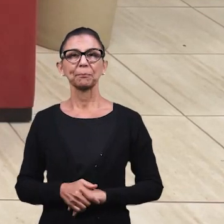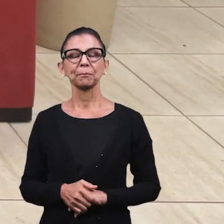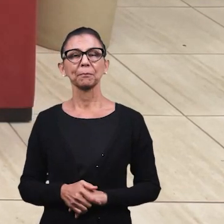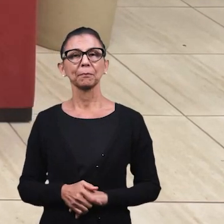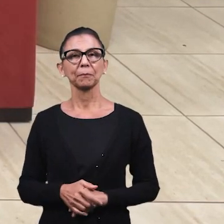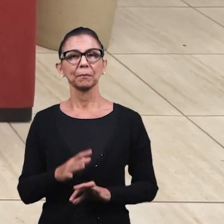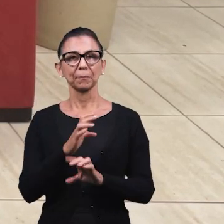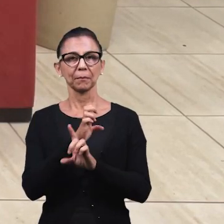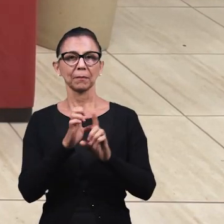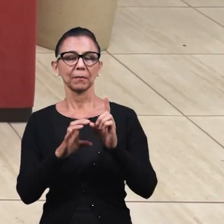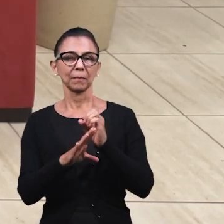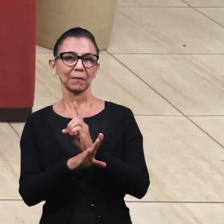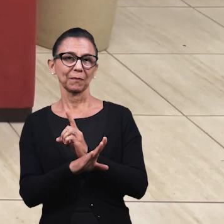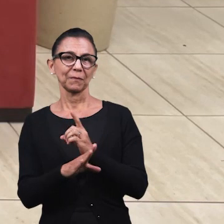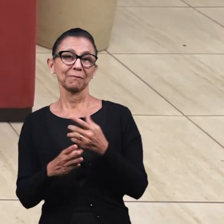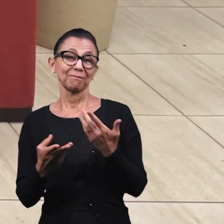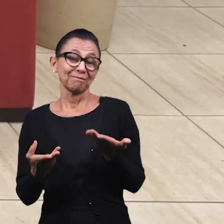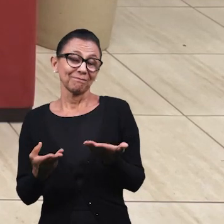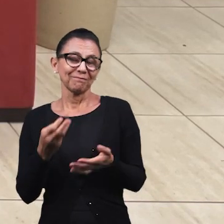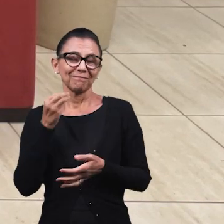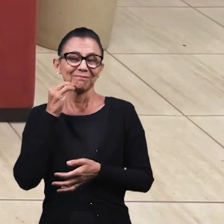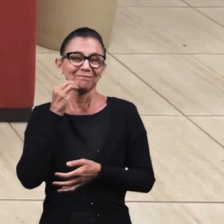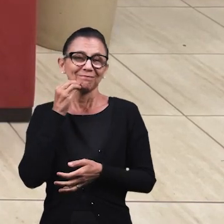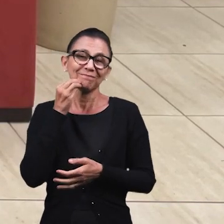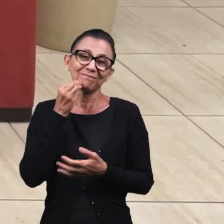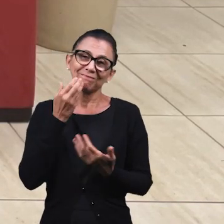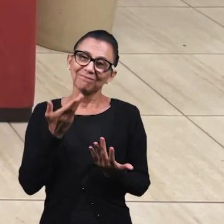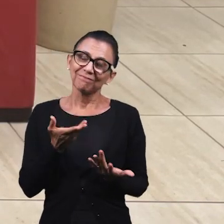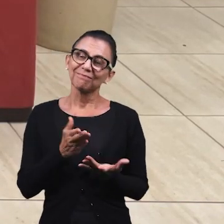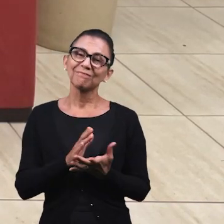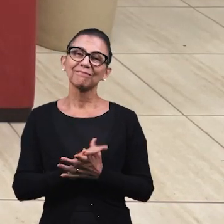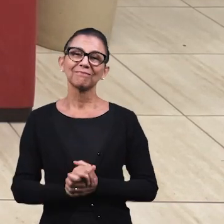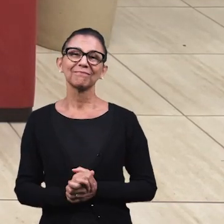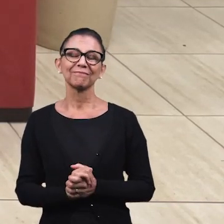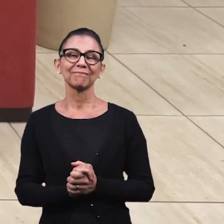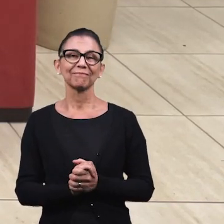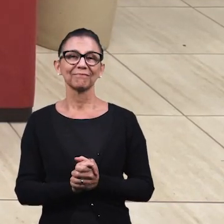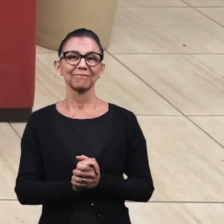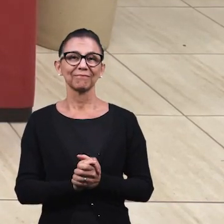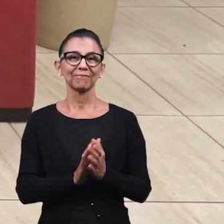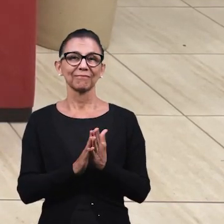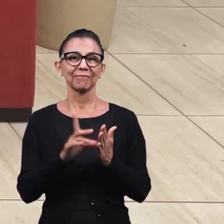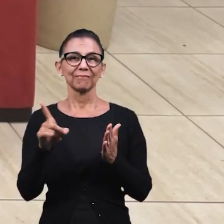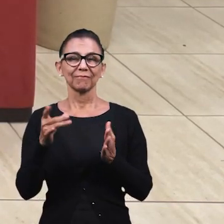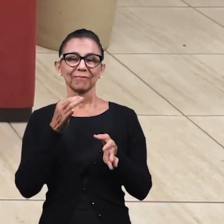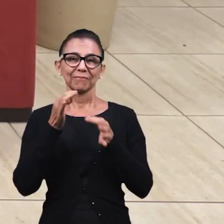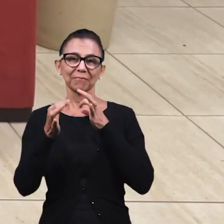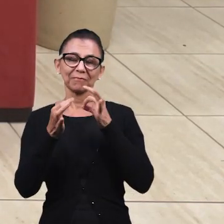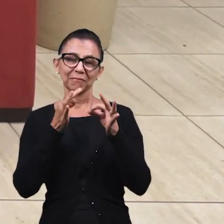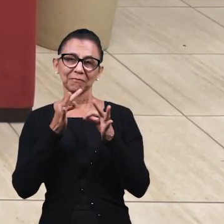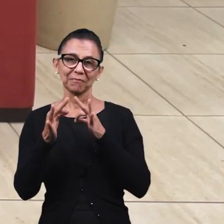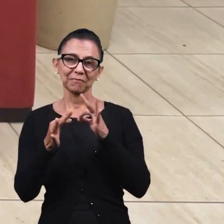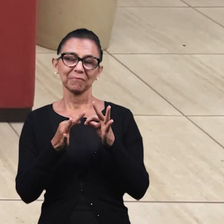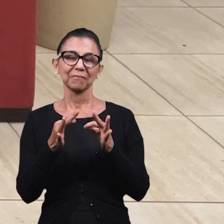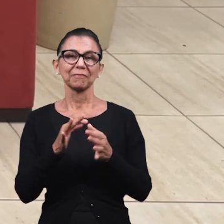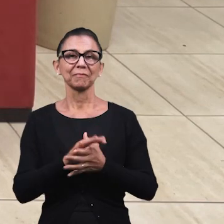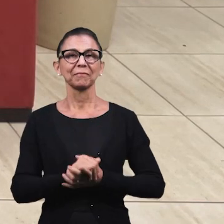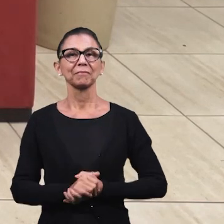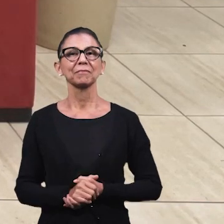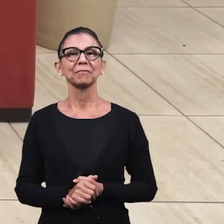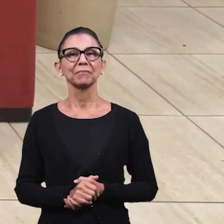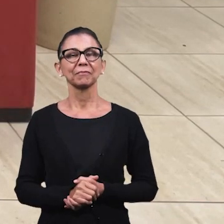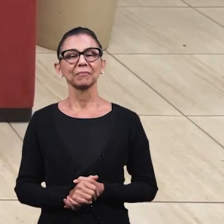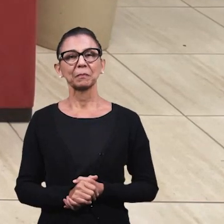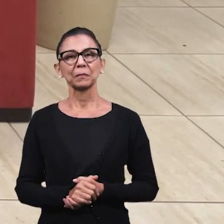participar, de estar com os irmãos aqui na Escola Bíblica Dominical e ter a oportunidade de meditar nos textos da palavra e comentar sobre a palavra, que é o